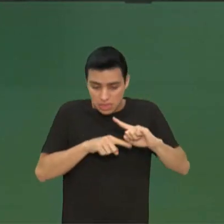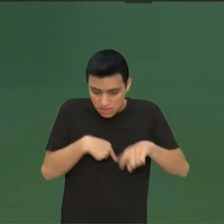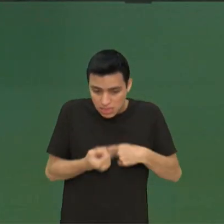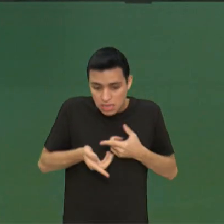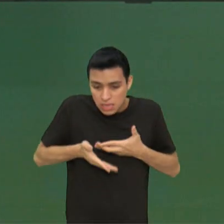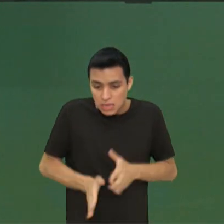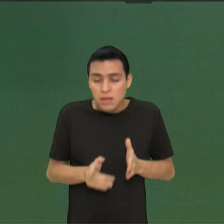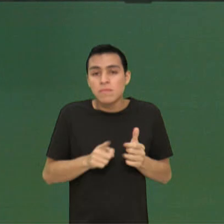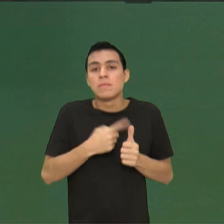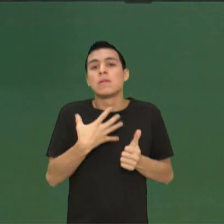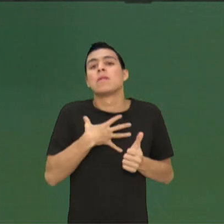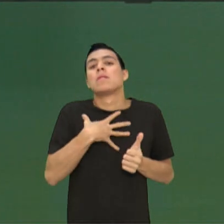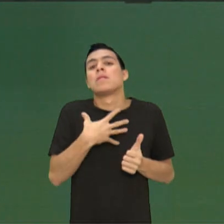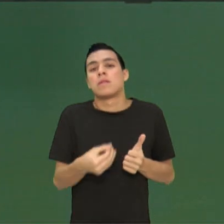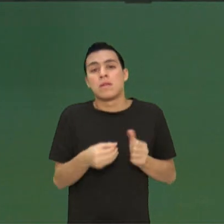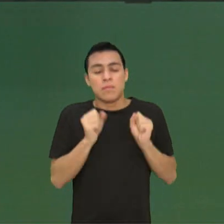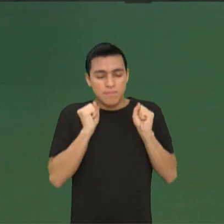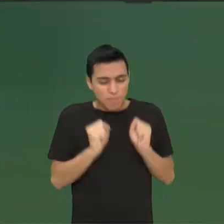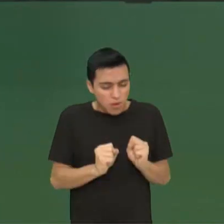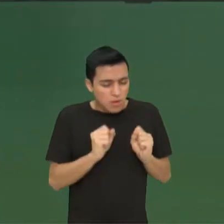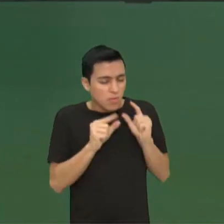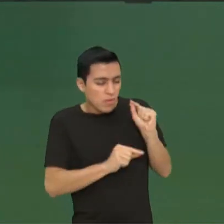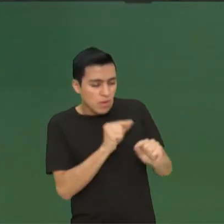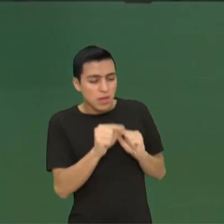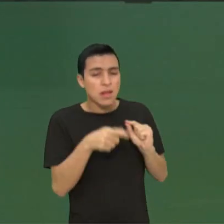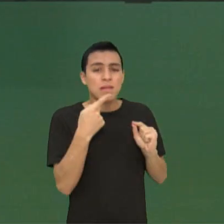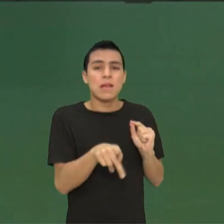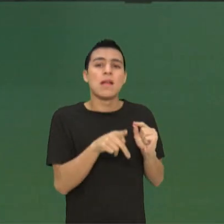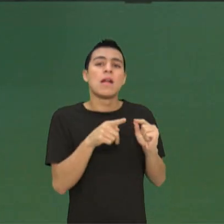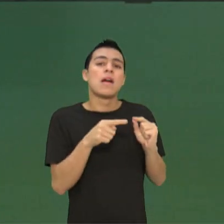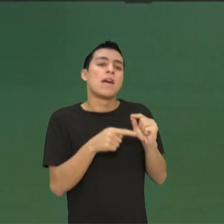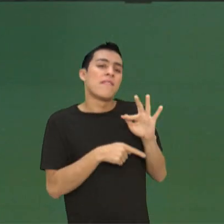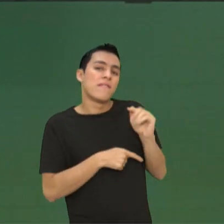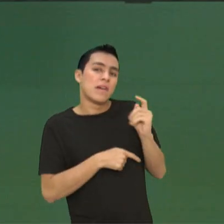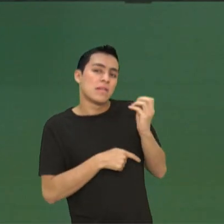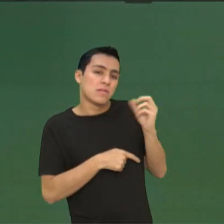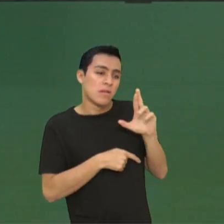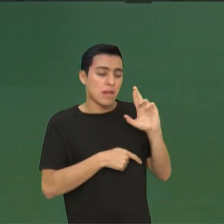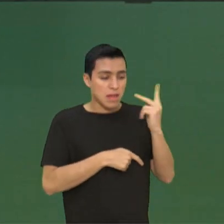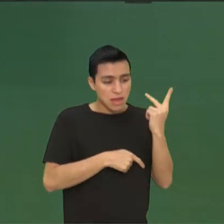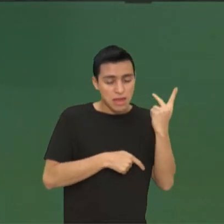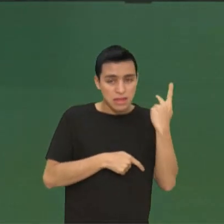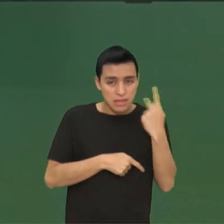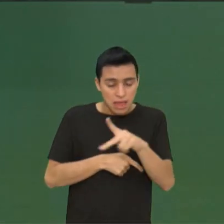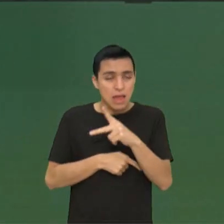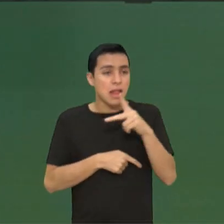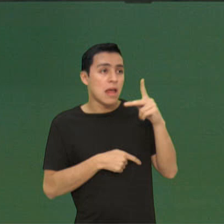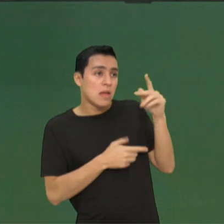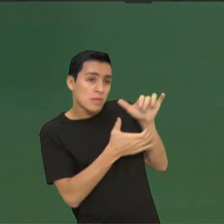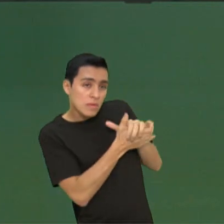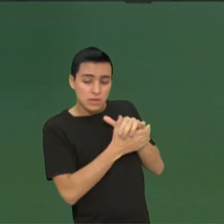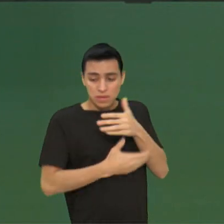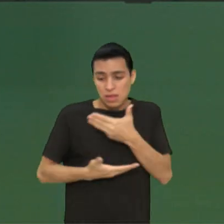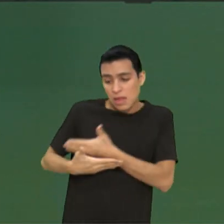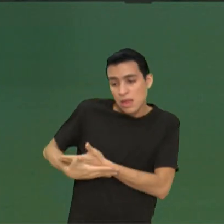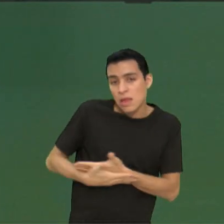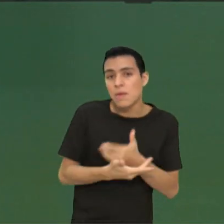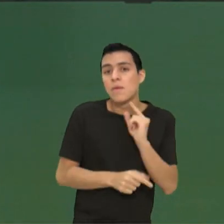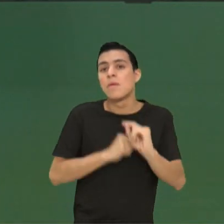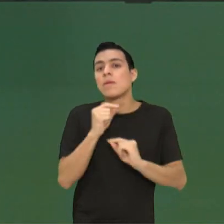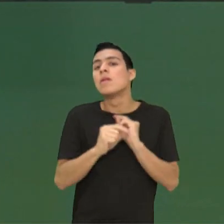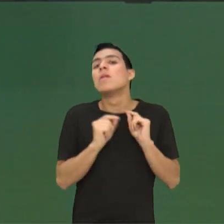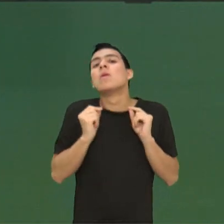ficamos produzindo para sempre? O que acontece é que esse James Harrison, quando ele era novo, ele recebeu uma transfusão errada de sangue, foi em baixa